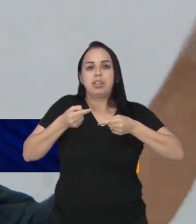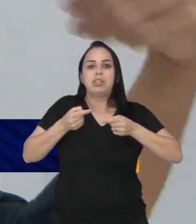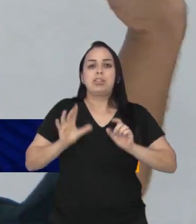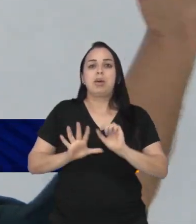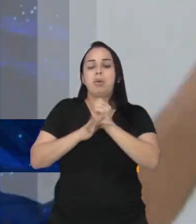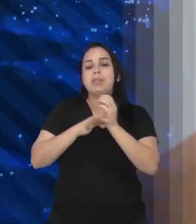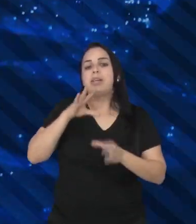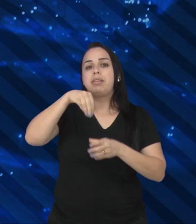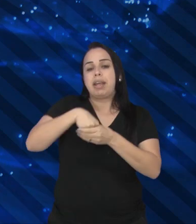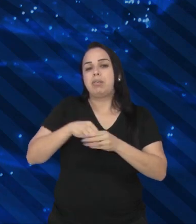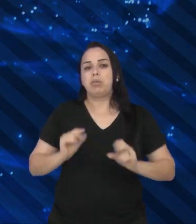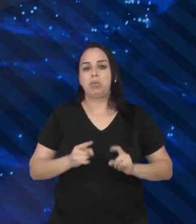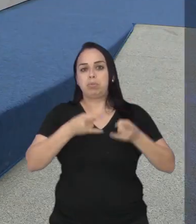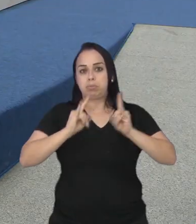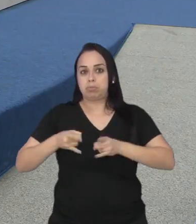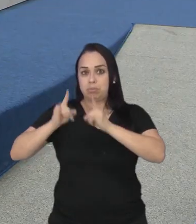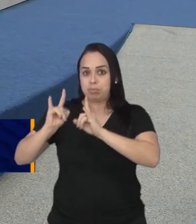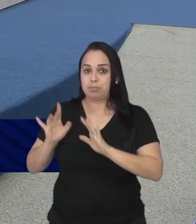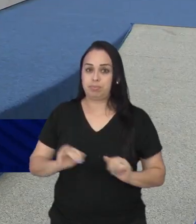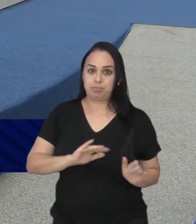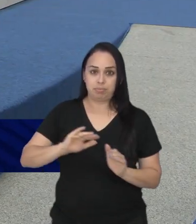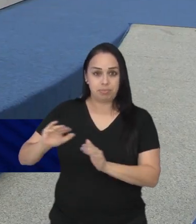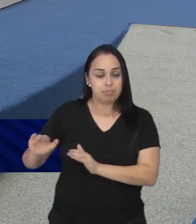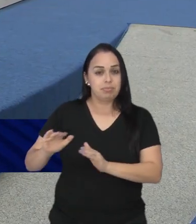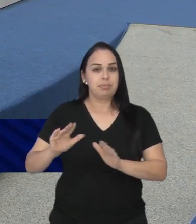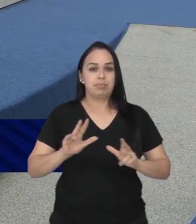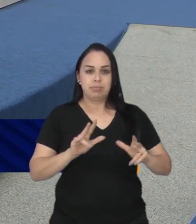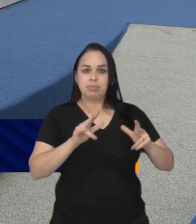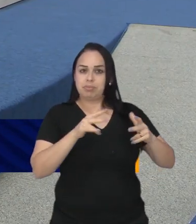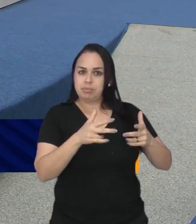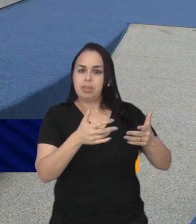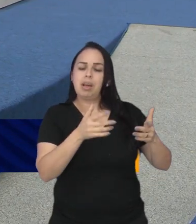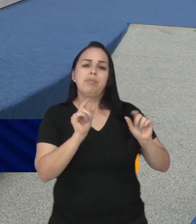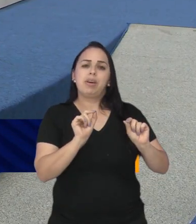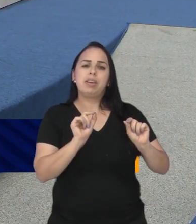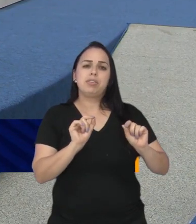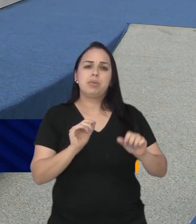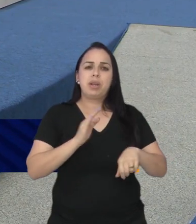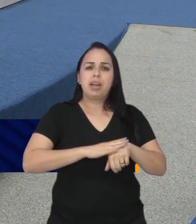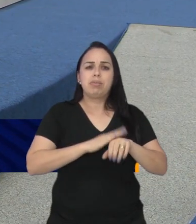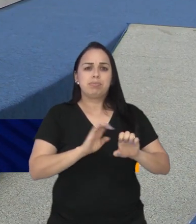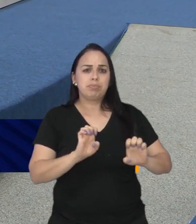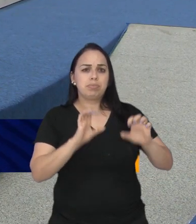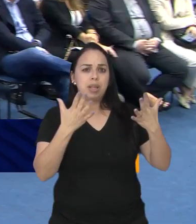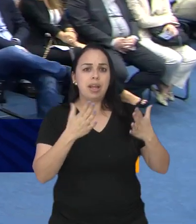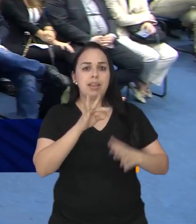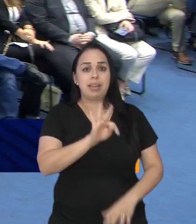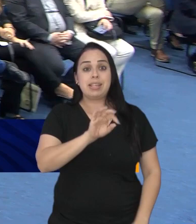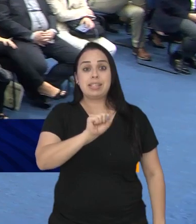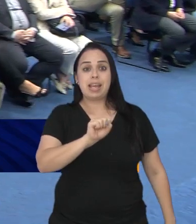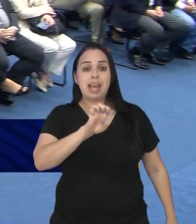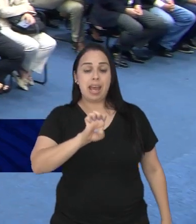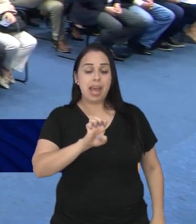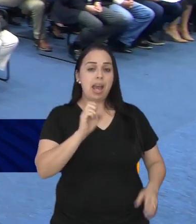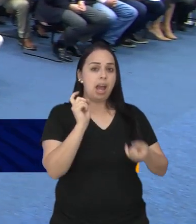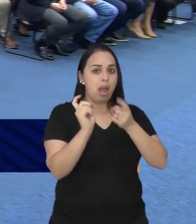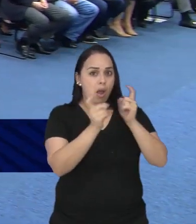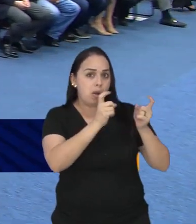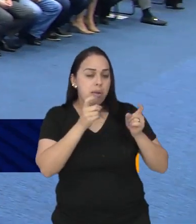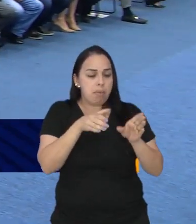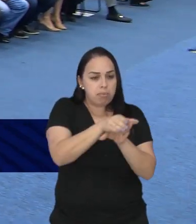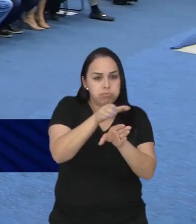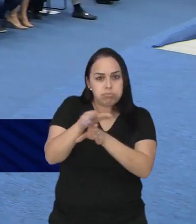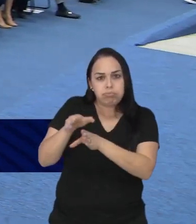da cidade. Contas em dia. Casa Legislativa também recebe evento do Tribunal de Contas do Estado para